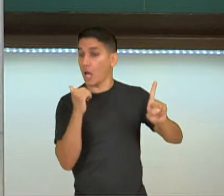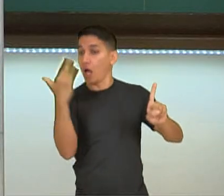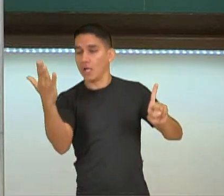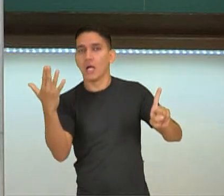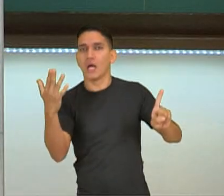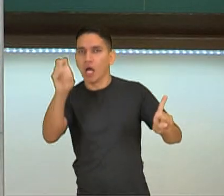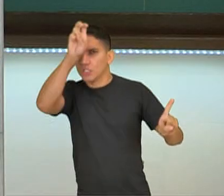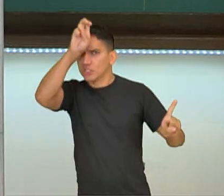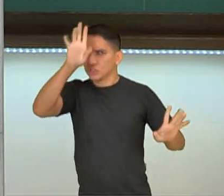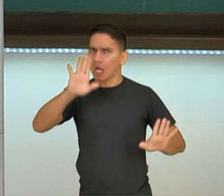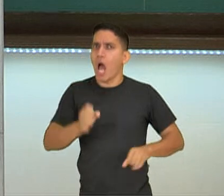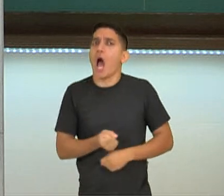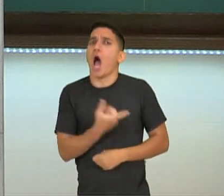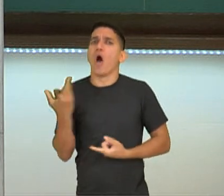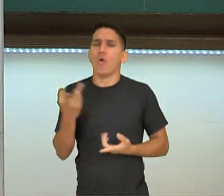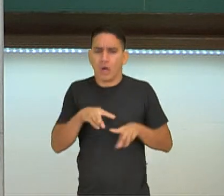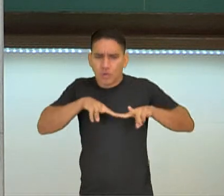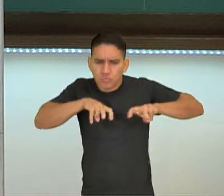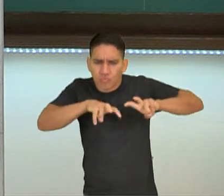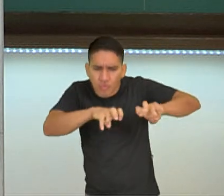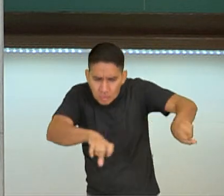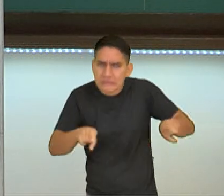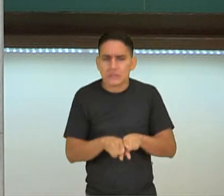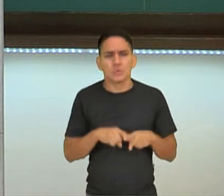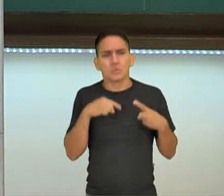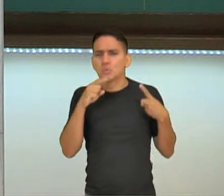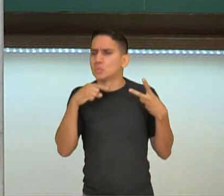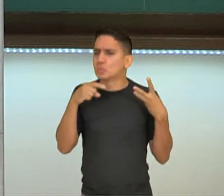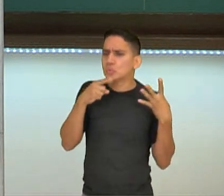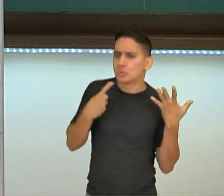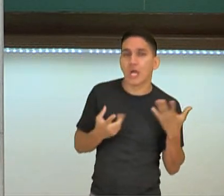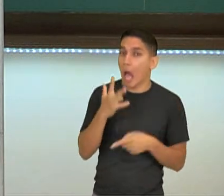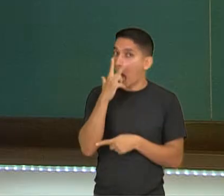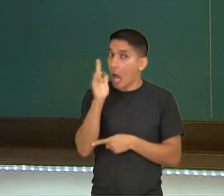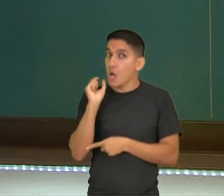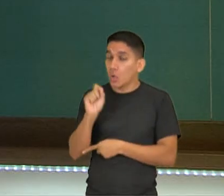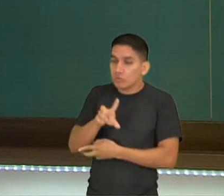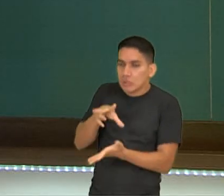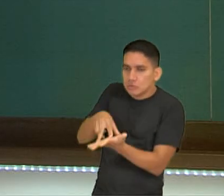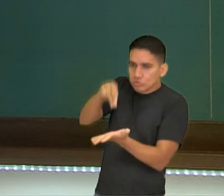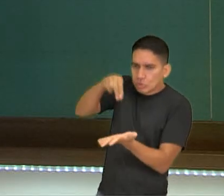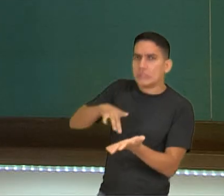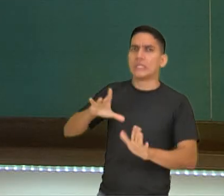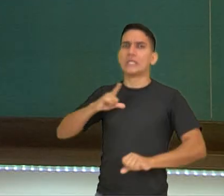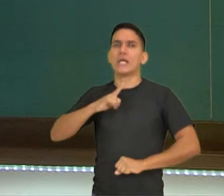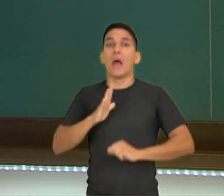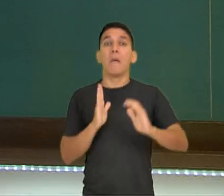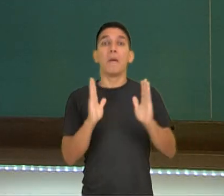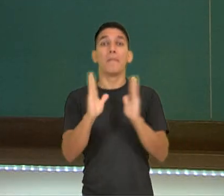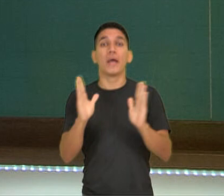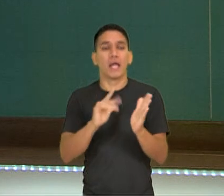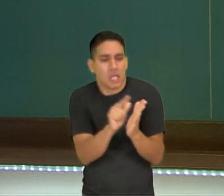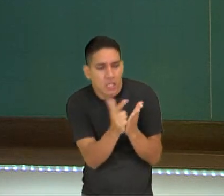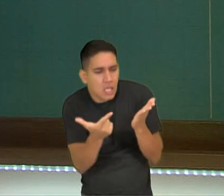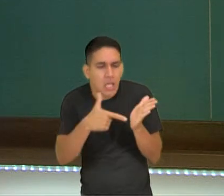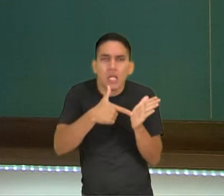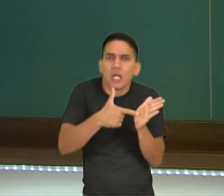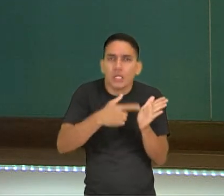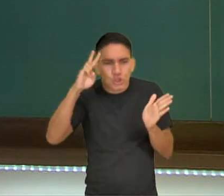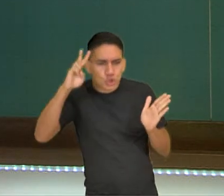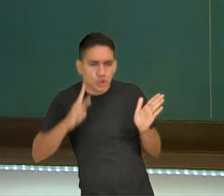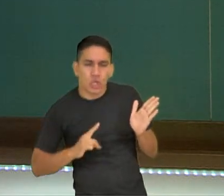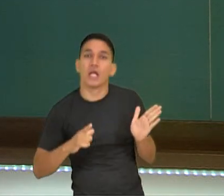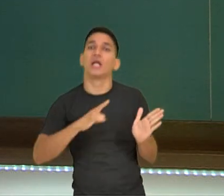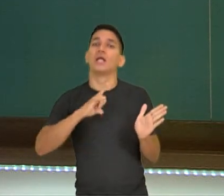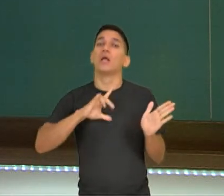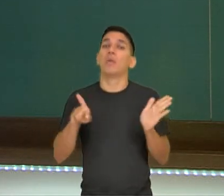intrigava muitos arqueólogos. Eu acho que o reino de Kush ficava muito isolado. Houve alguns períodos, inclusive, que livros de histórias colocaram que o reino de